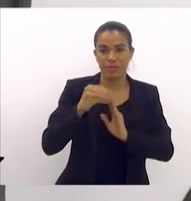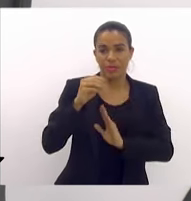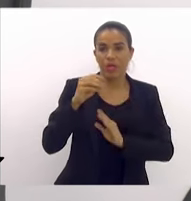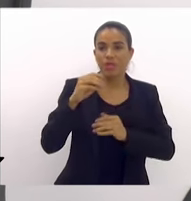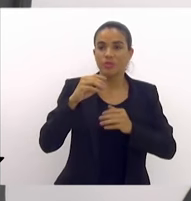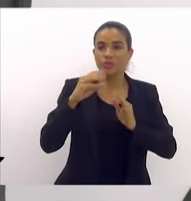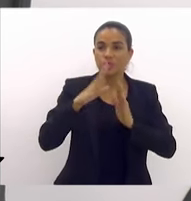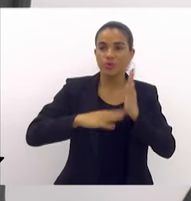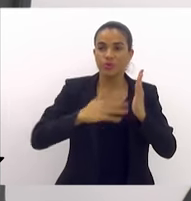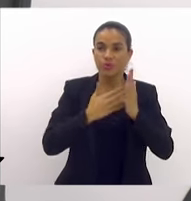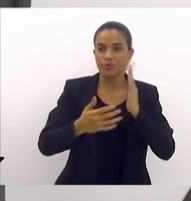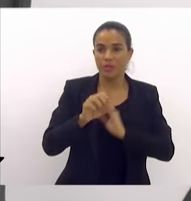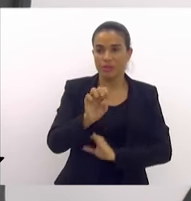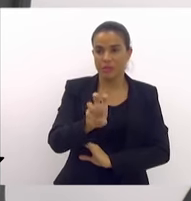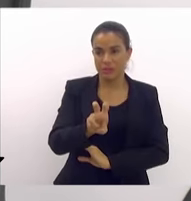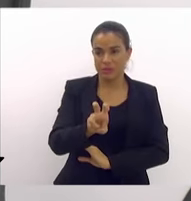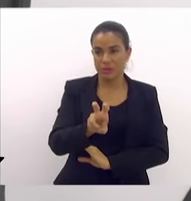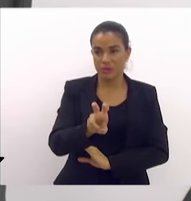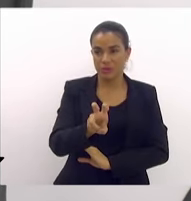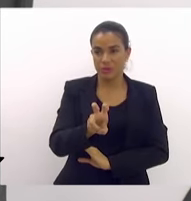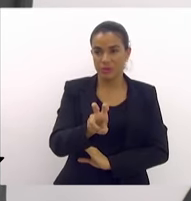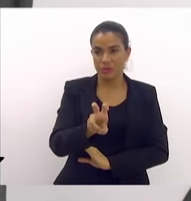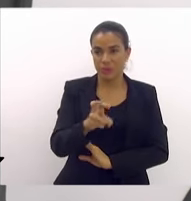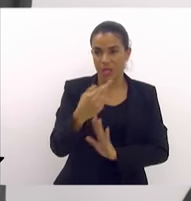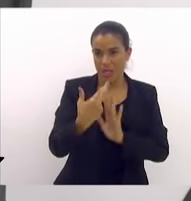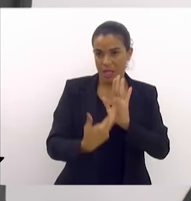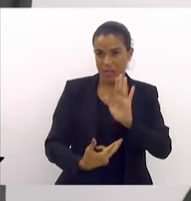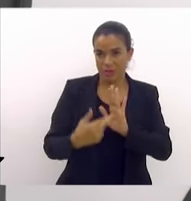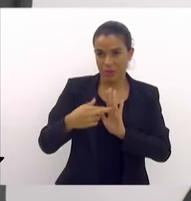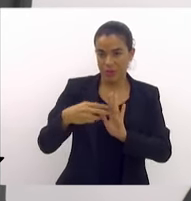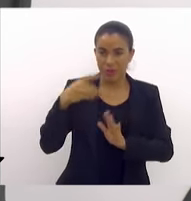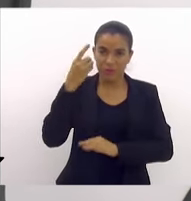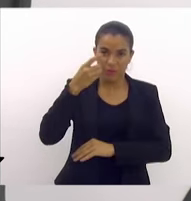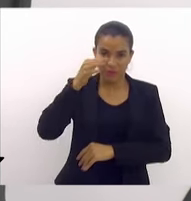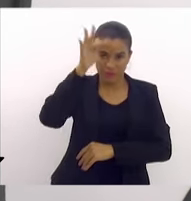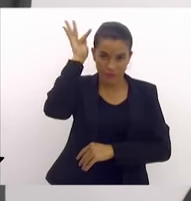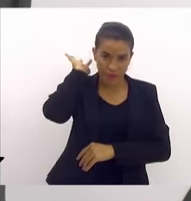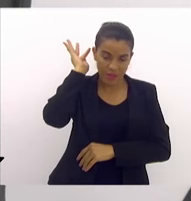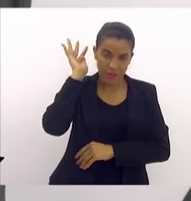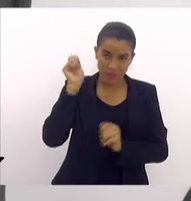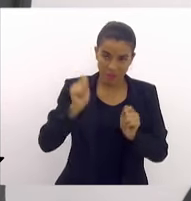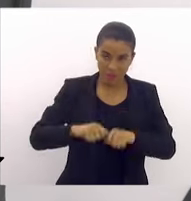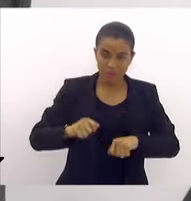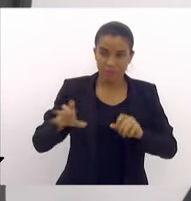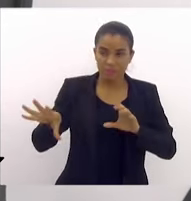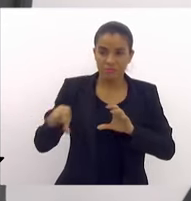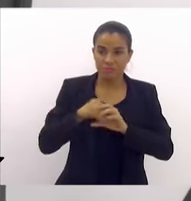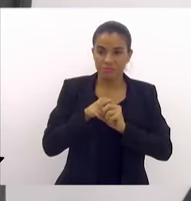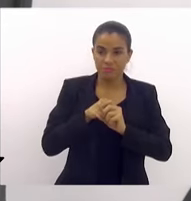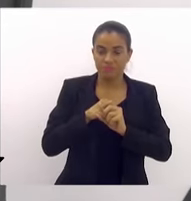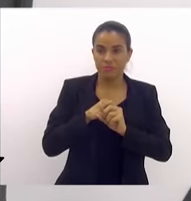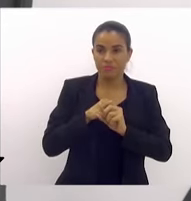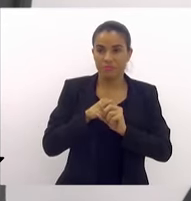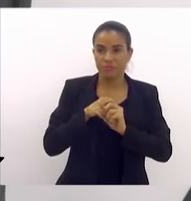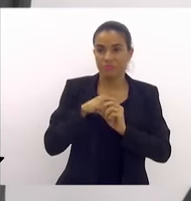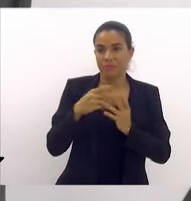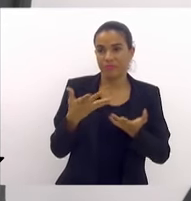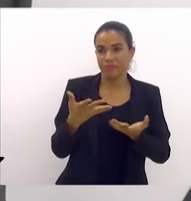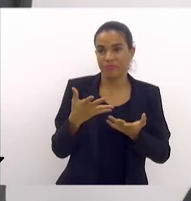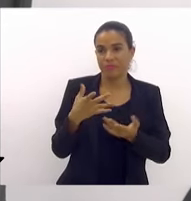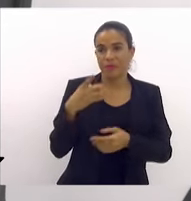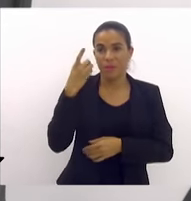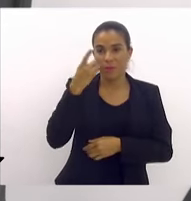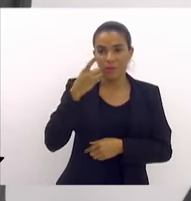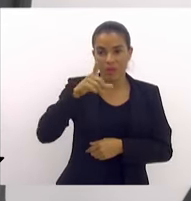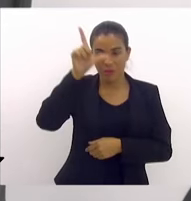CCJ. Então, se puder designar o relator, deputado Fred Pacheco, só para incluir a súmula 5. Deputado Luiz